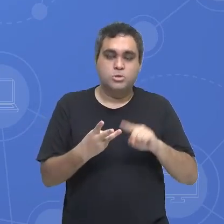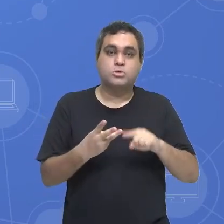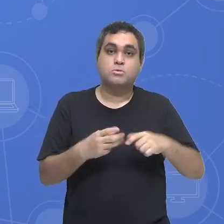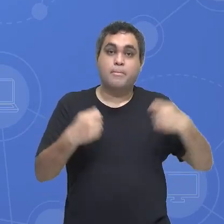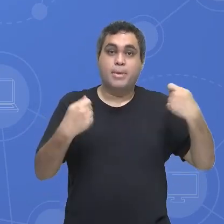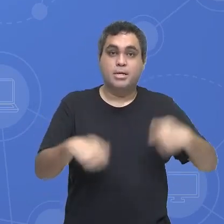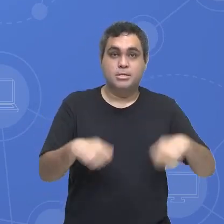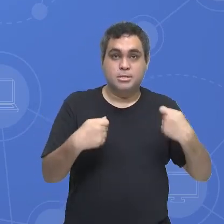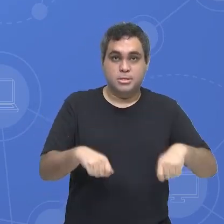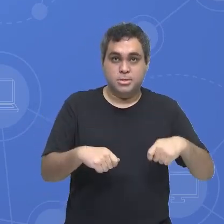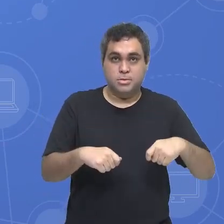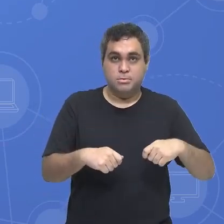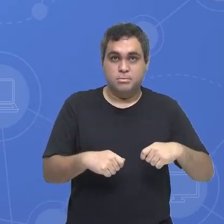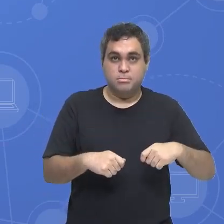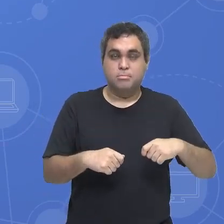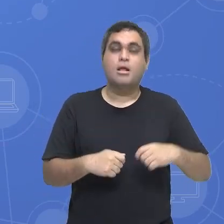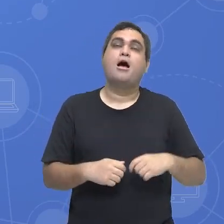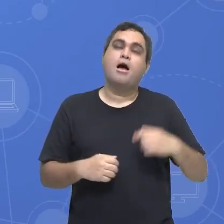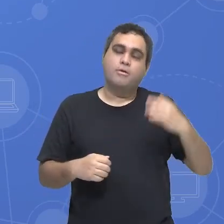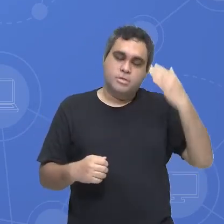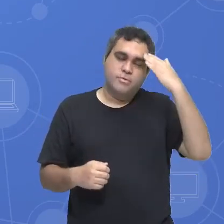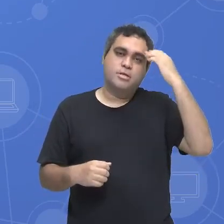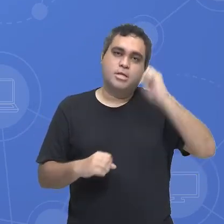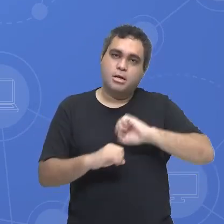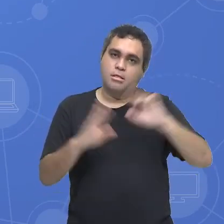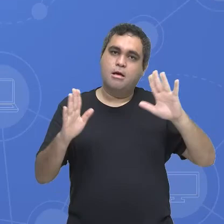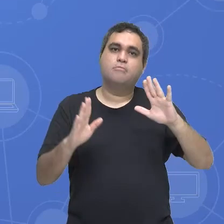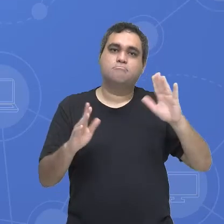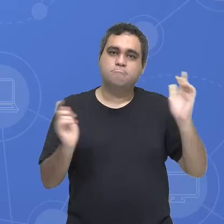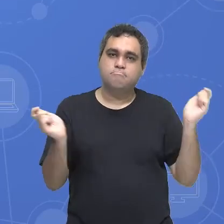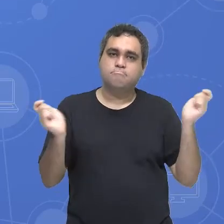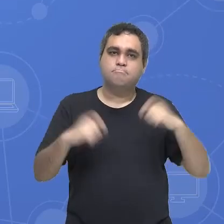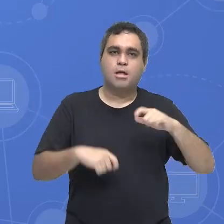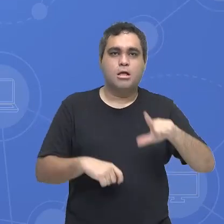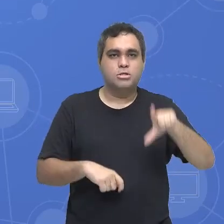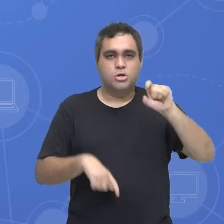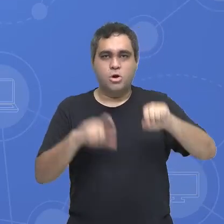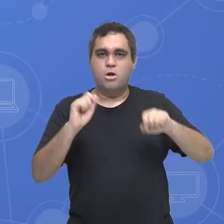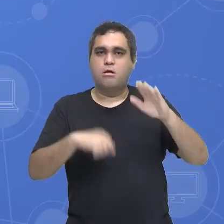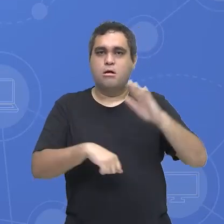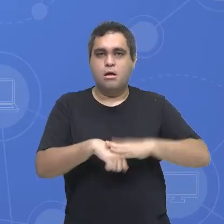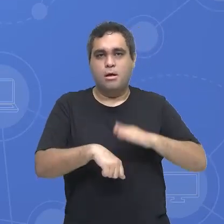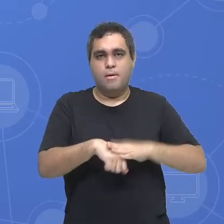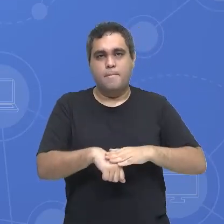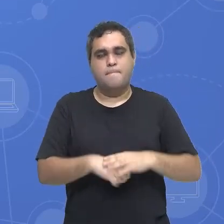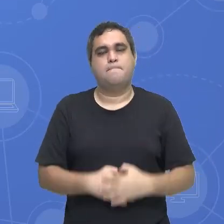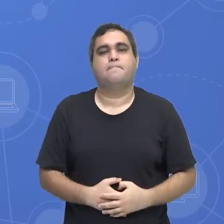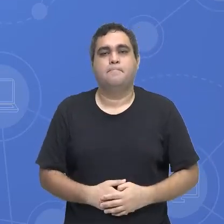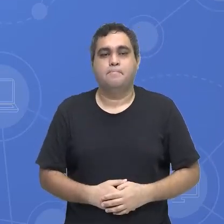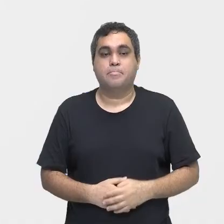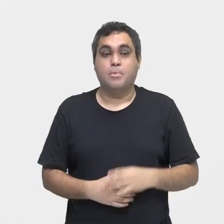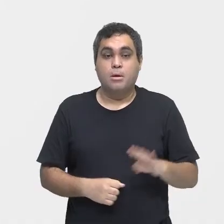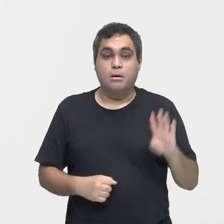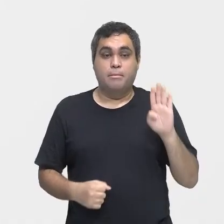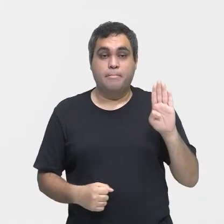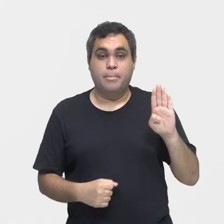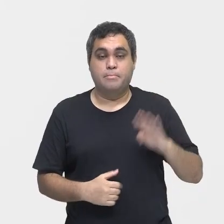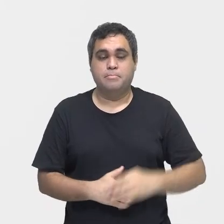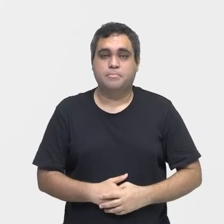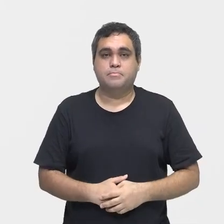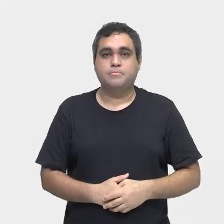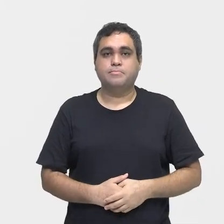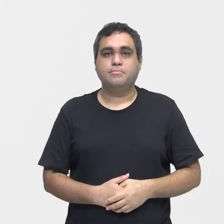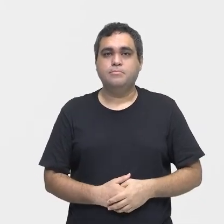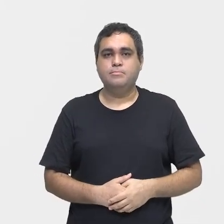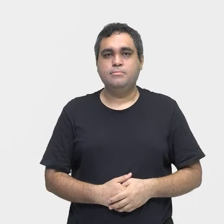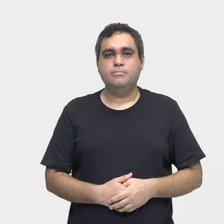A partir dessas palavrinhas aí, você vai ter capacidade de fazer as suas escolhas. Vamos para a letra B, então? A letra